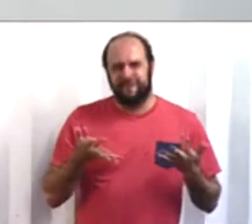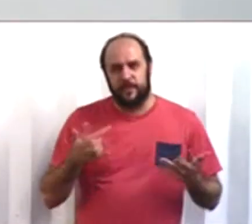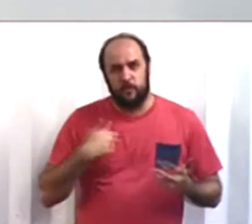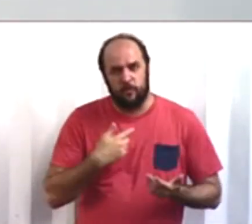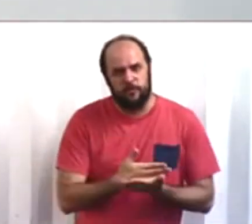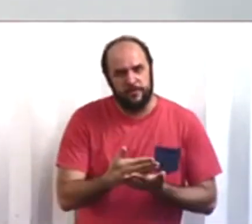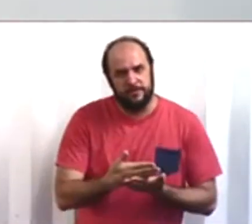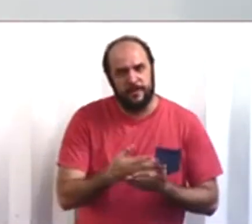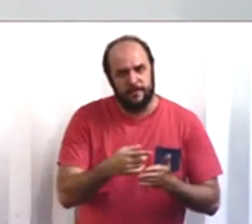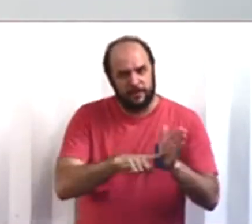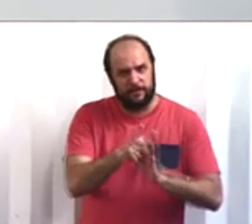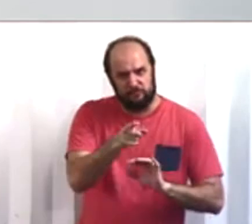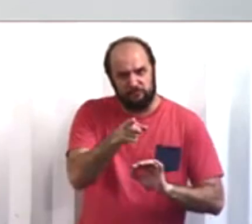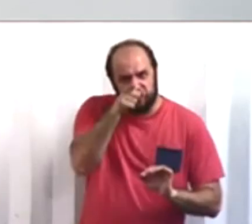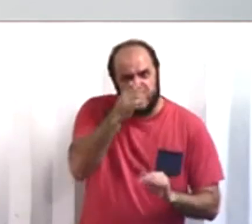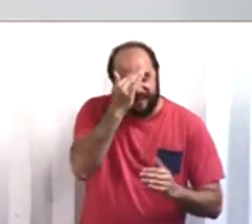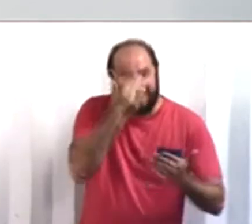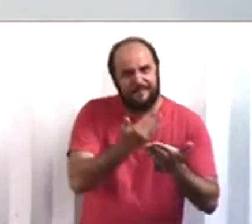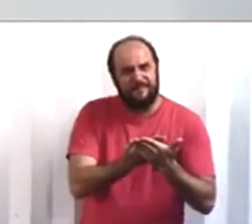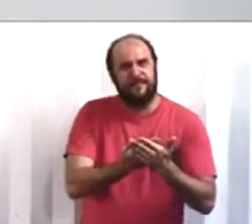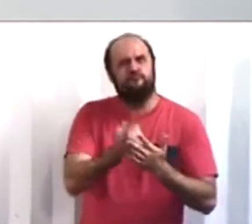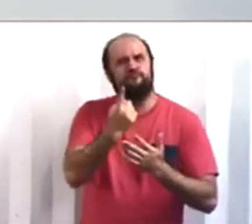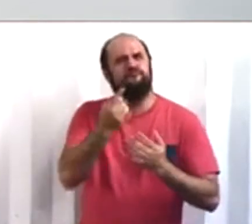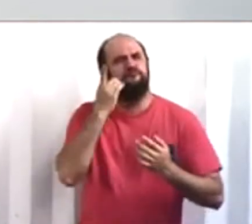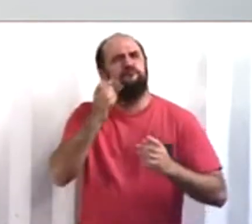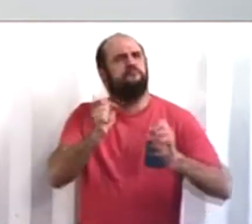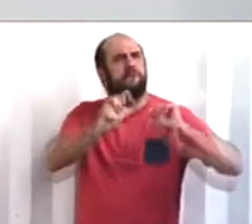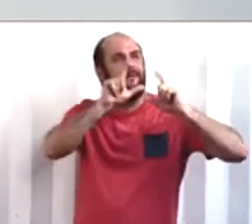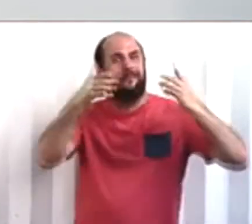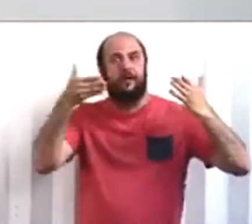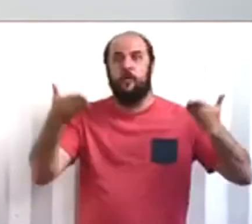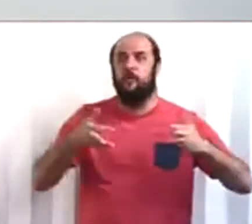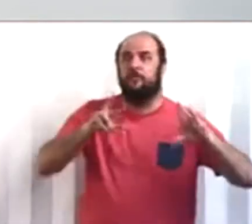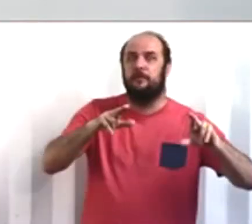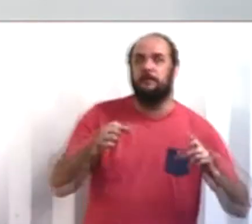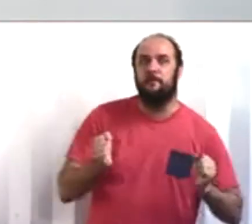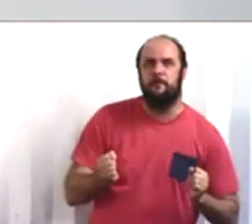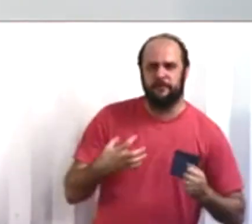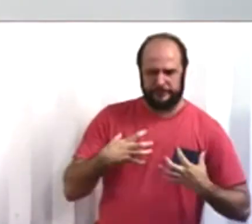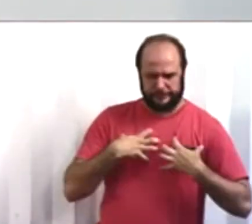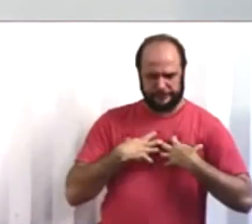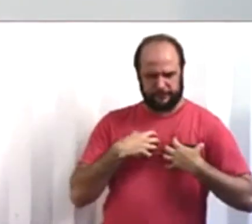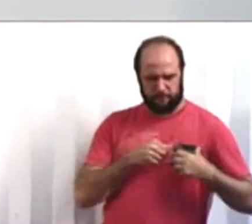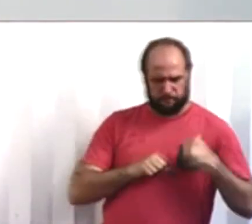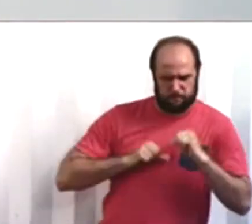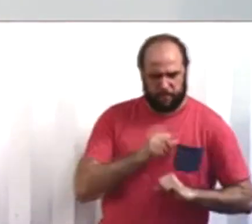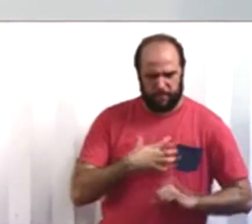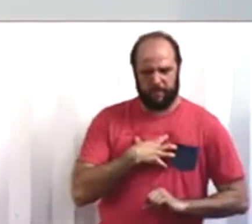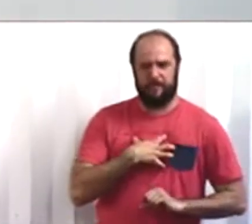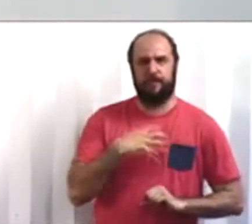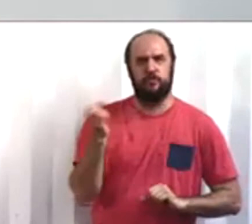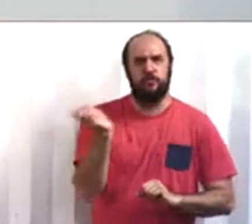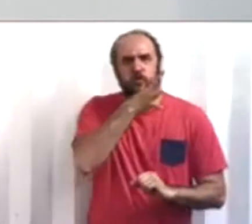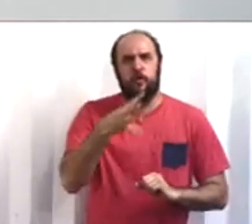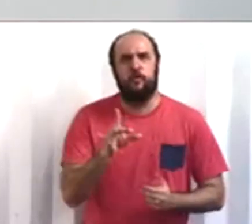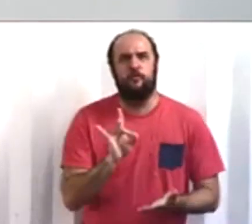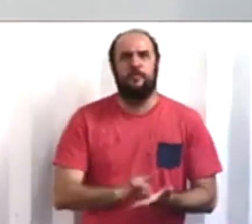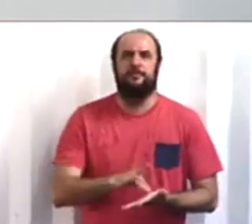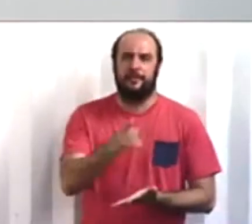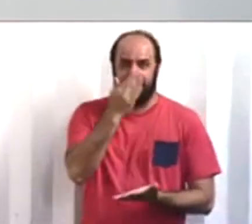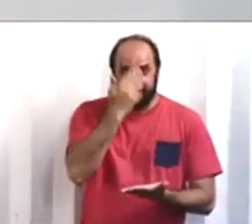dizendo, você acredita que em uma manhã como essa, algo possa verdadeiramente ser feito novo dentro de